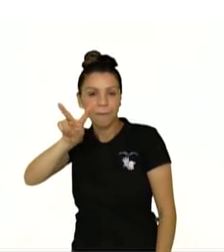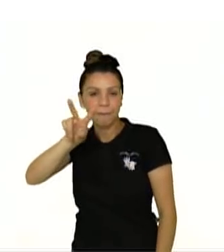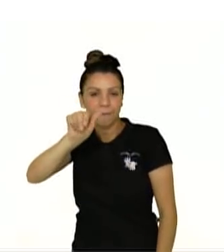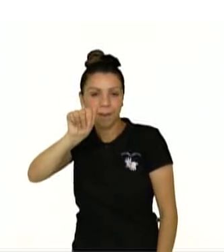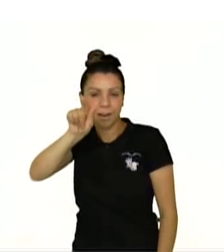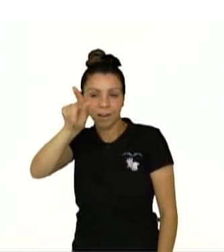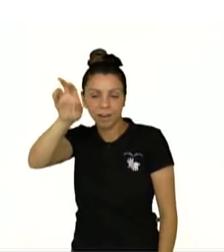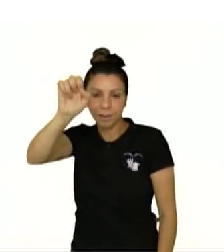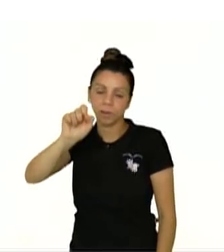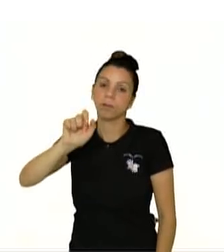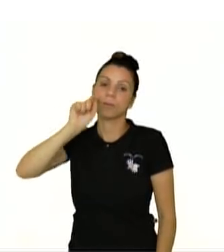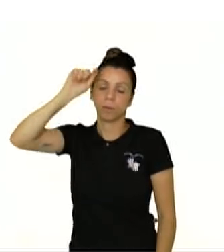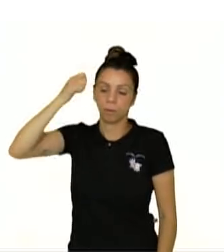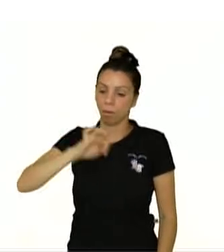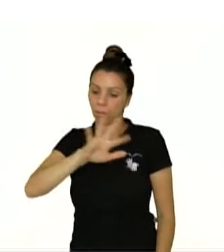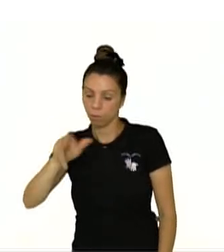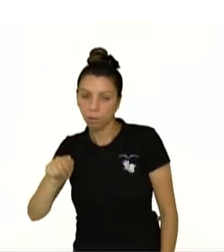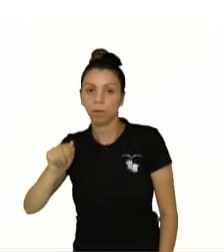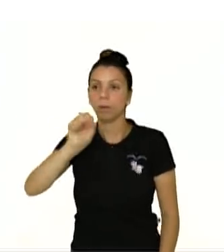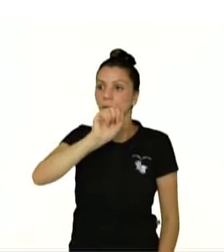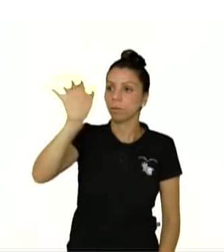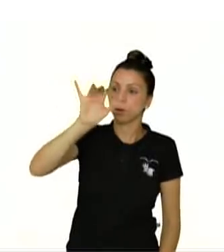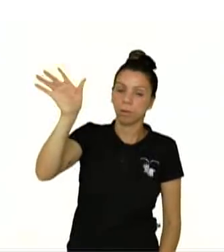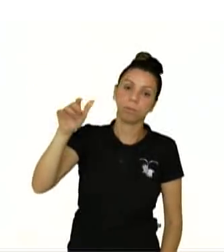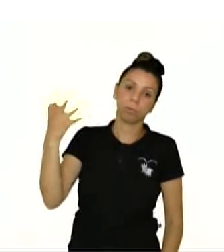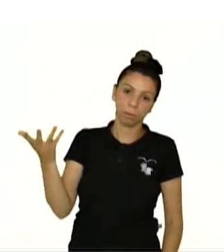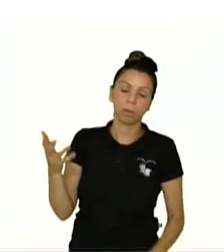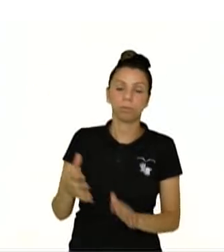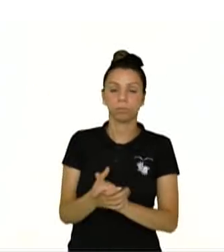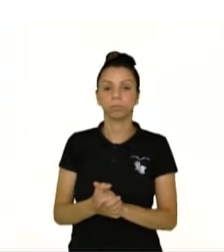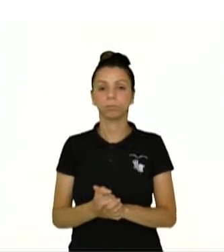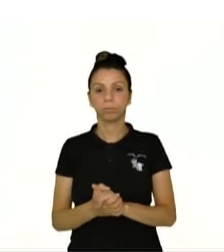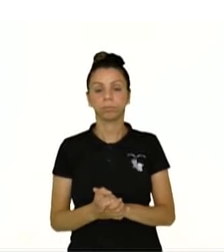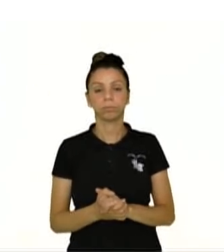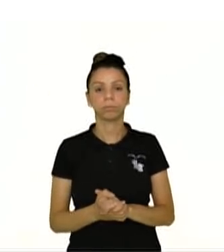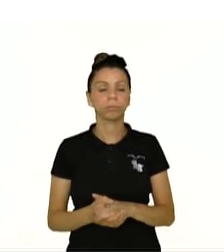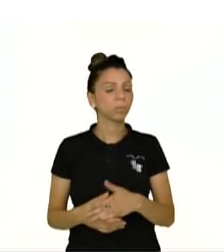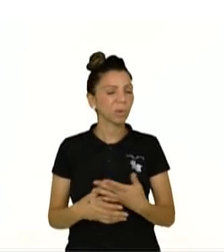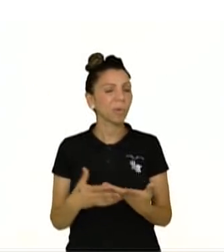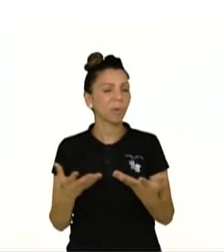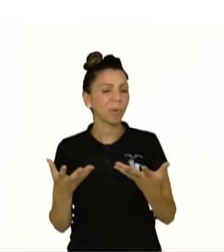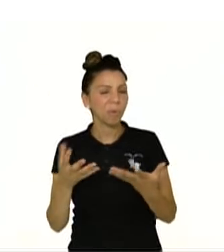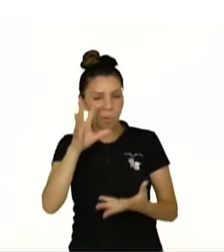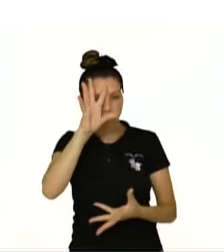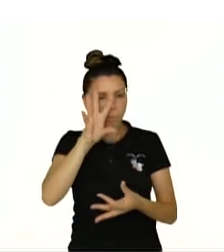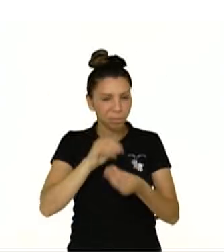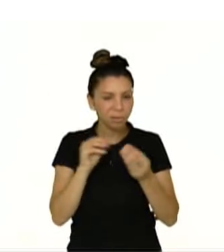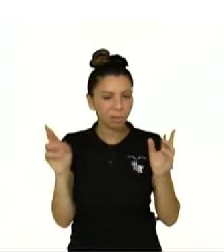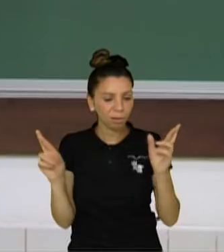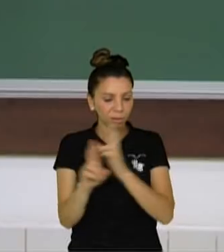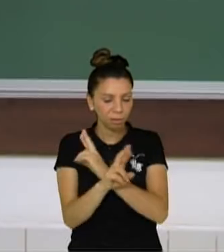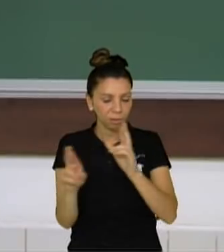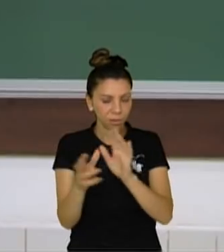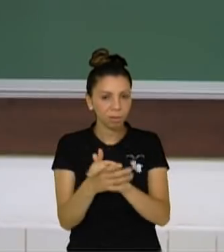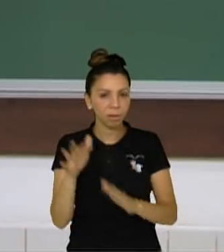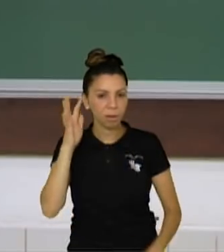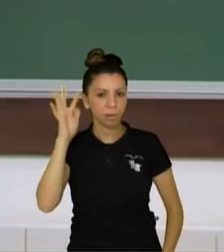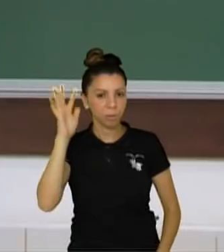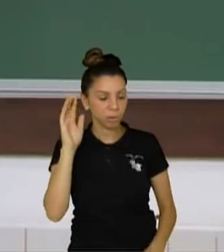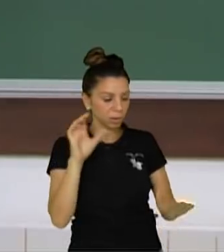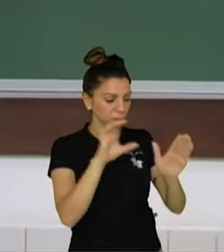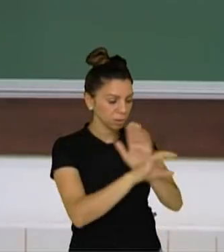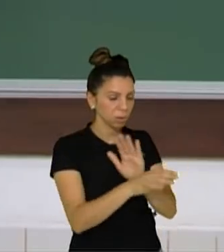asiáticos e africanos em seus territórios. E assim a gente consegue entender a relação que teve as teorias